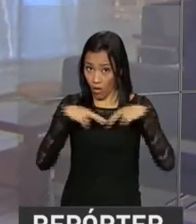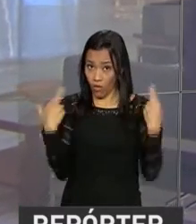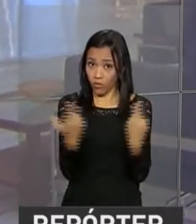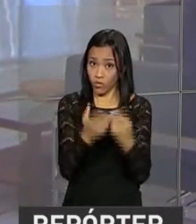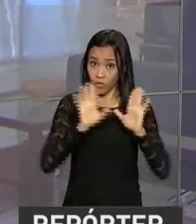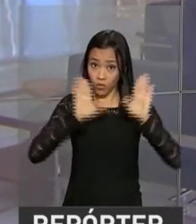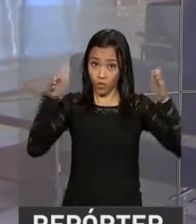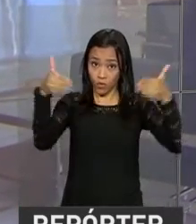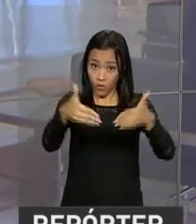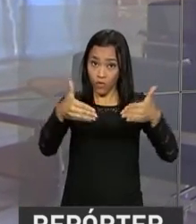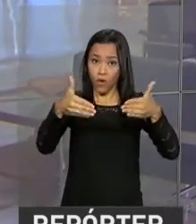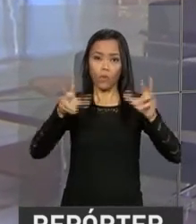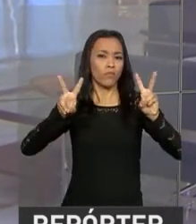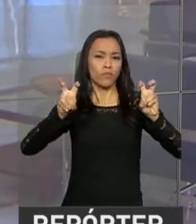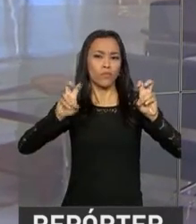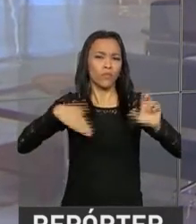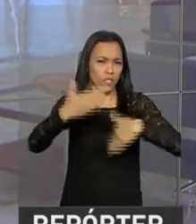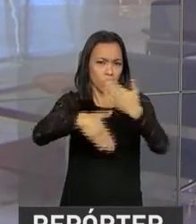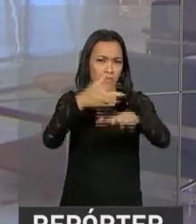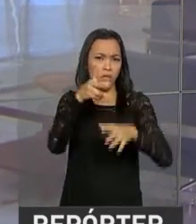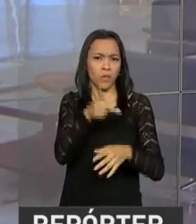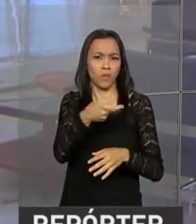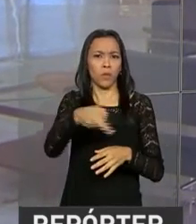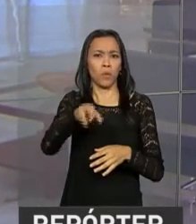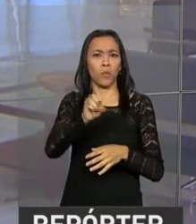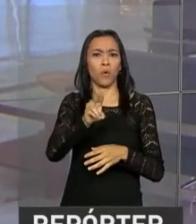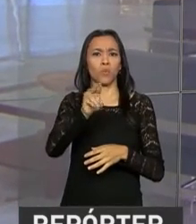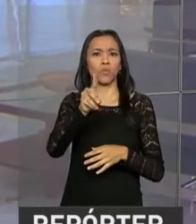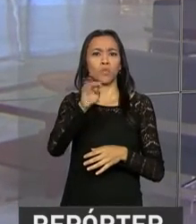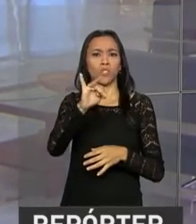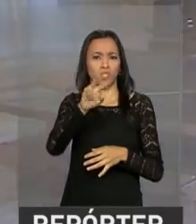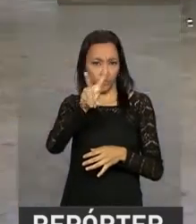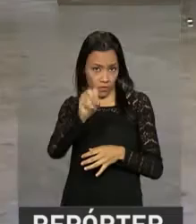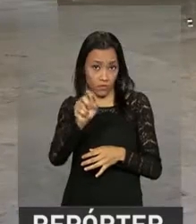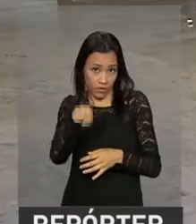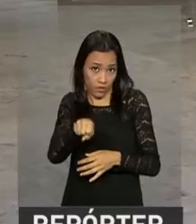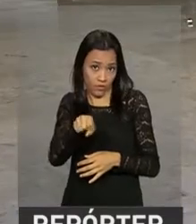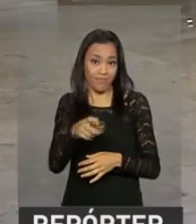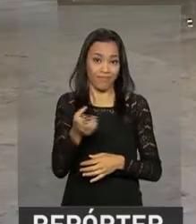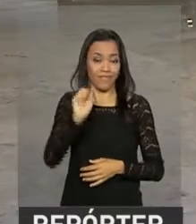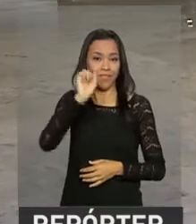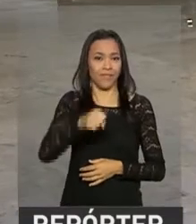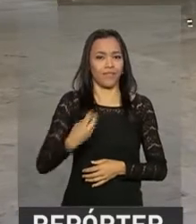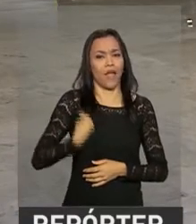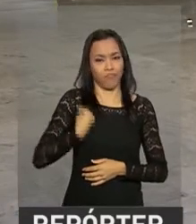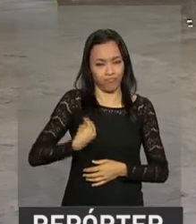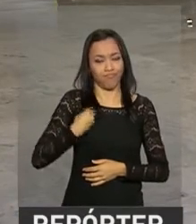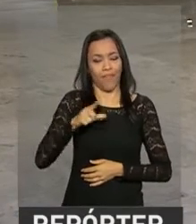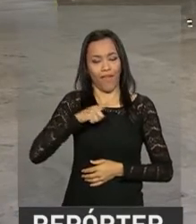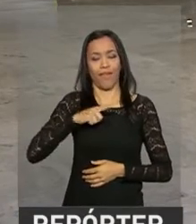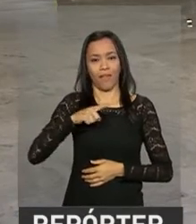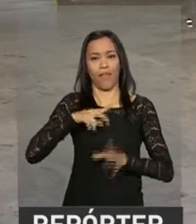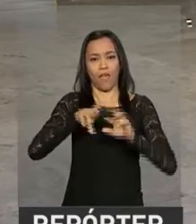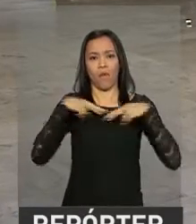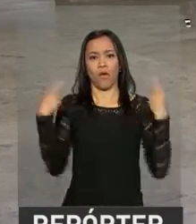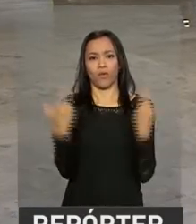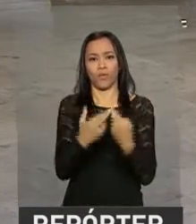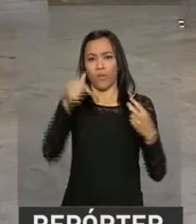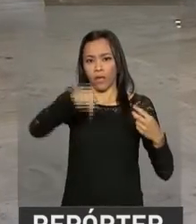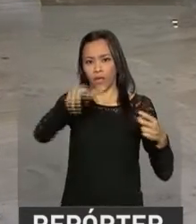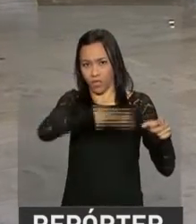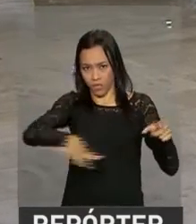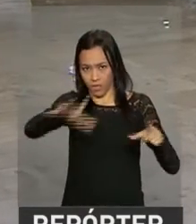Fórum de Desenvolvimento Produtivo também, né? Tá sim, Zé Luiz. Essa reunião ela tá acontecendo neste momento. Esse Fórum